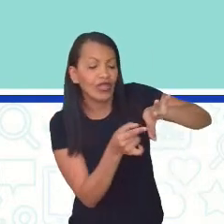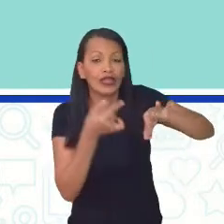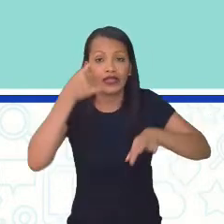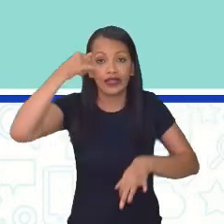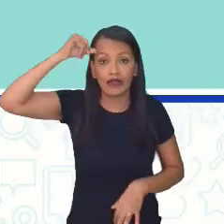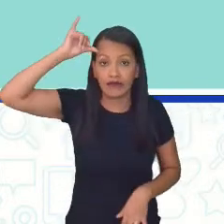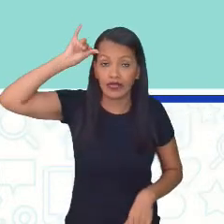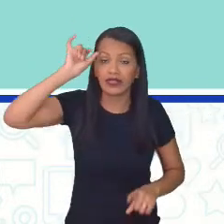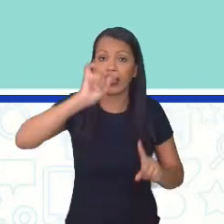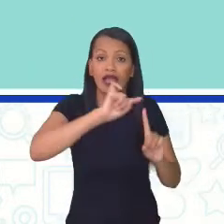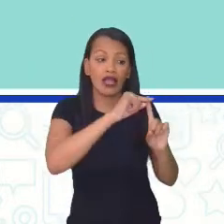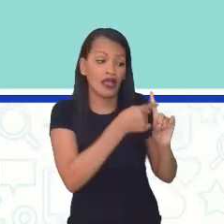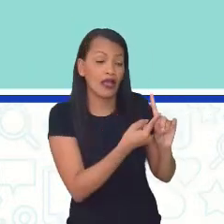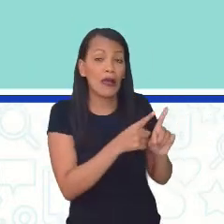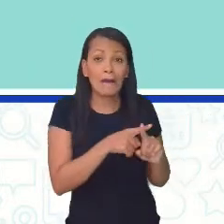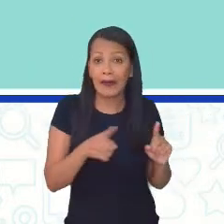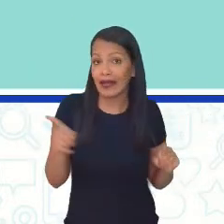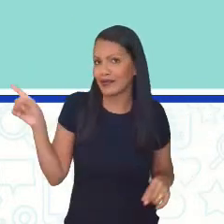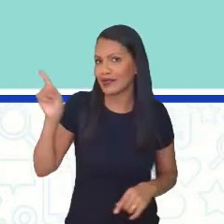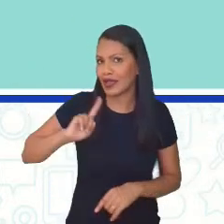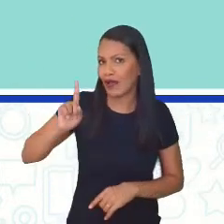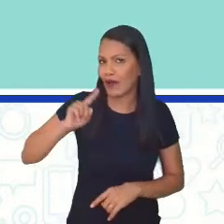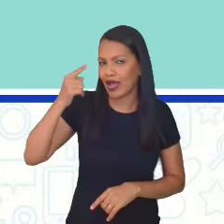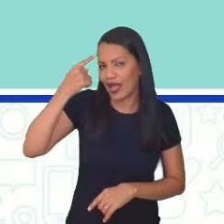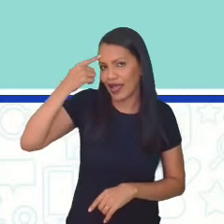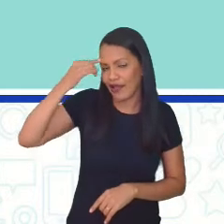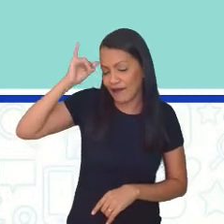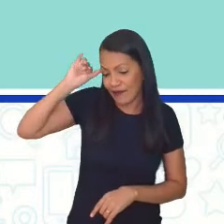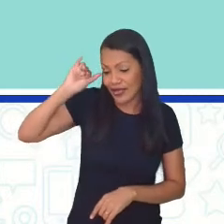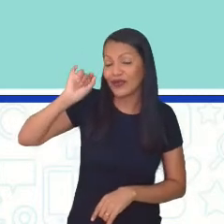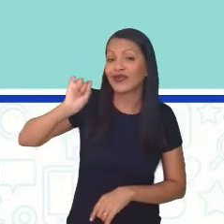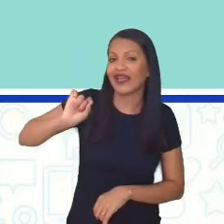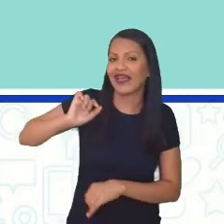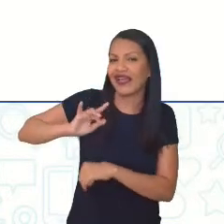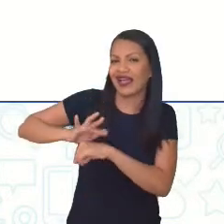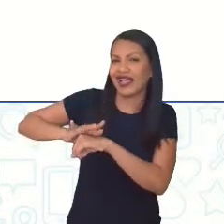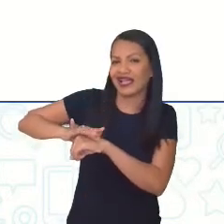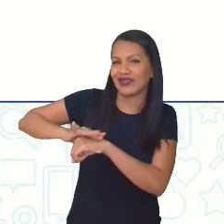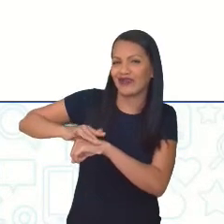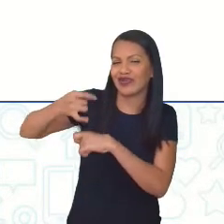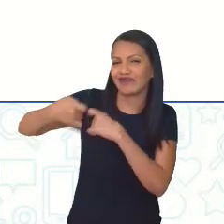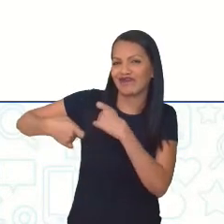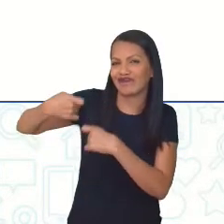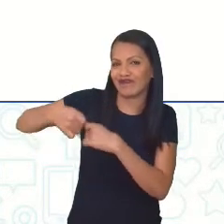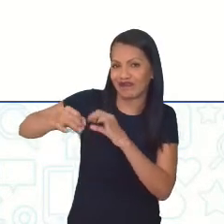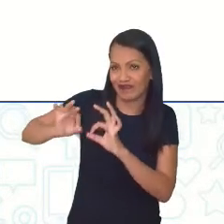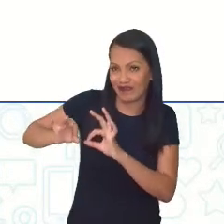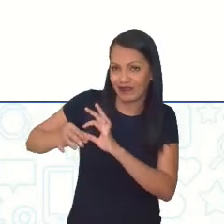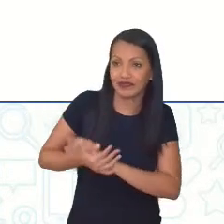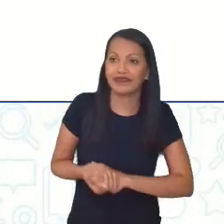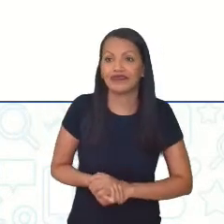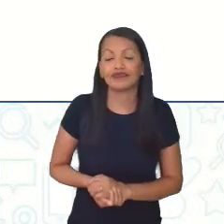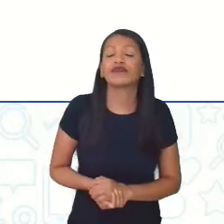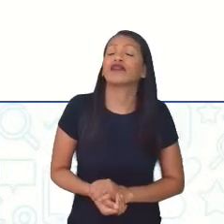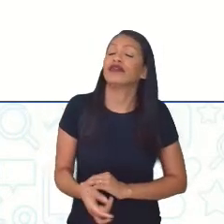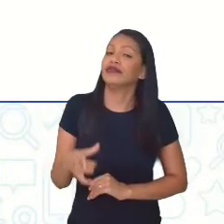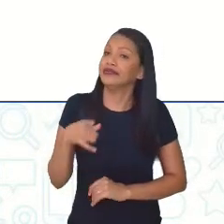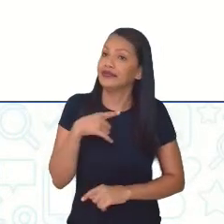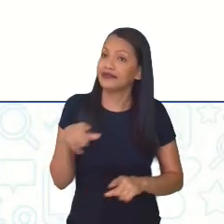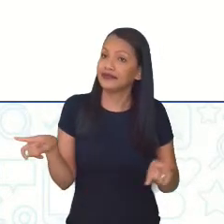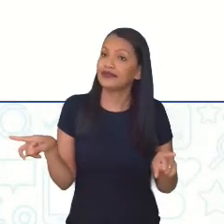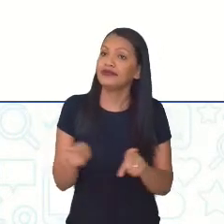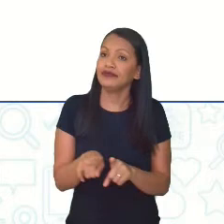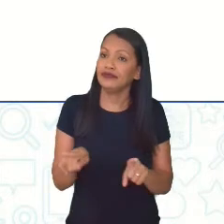gravidez, mas não evita também as infecções sexualmente transmissíveis. E existe